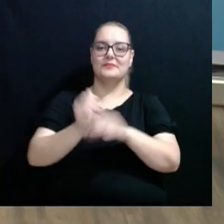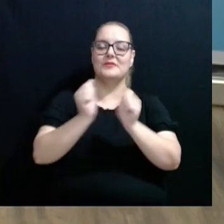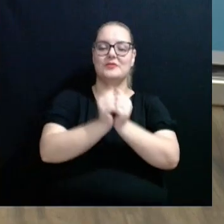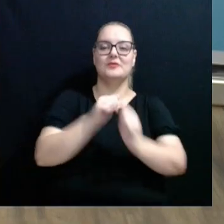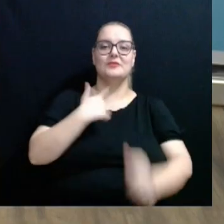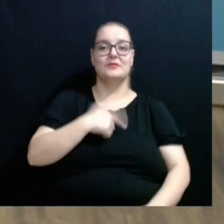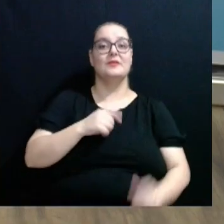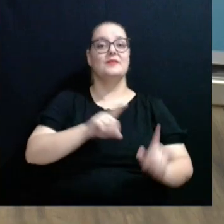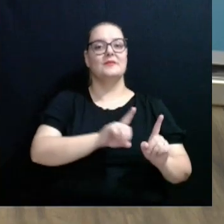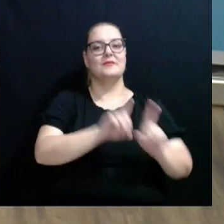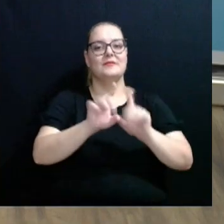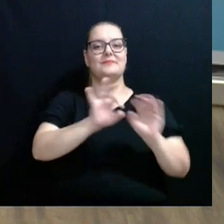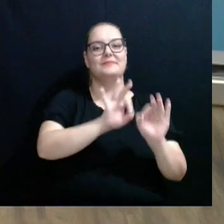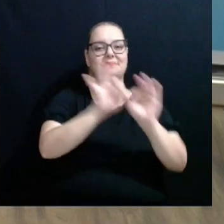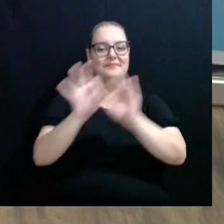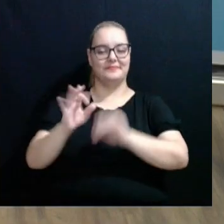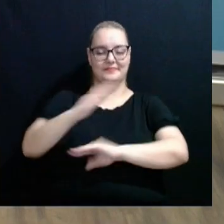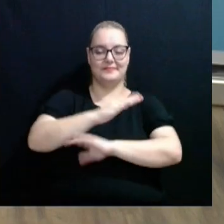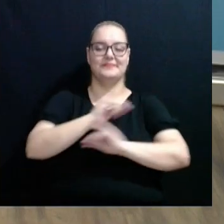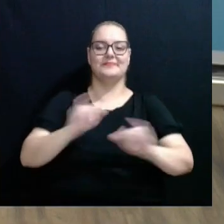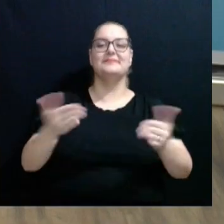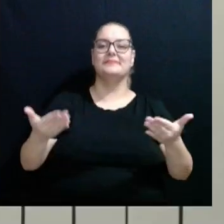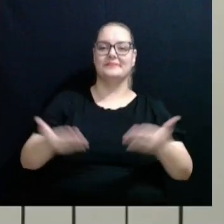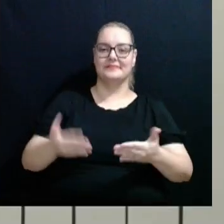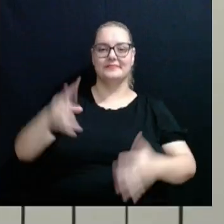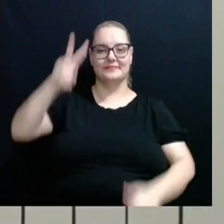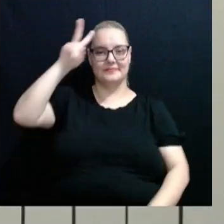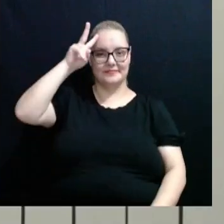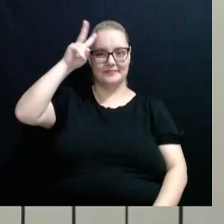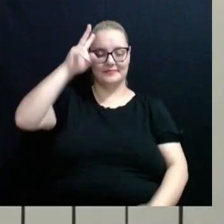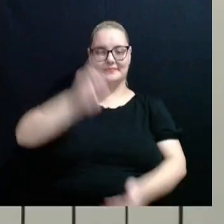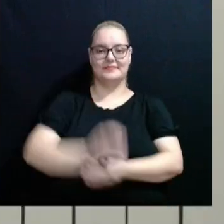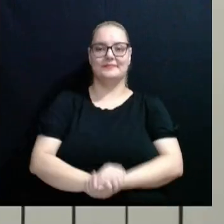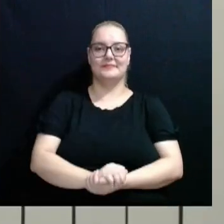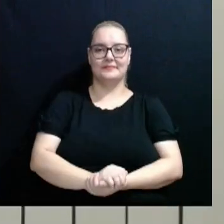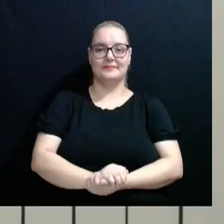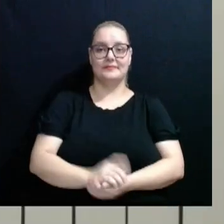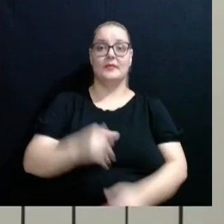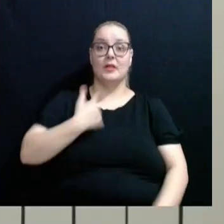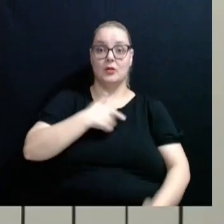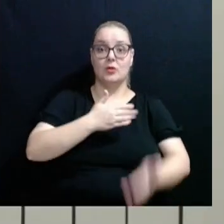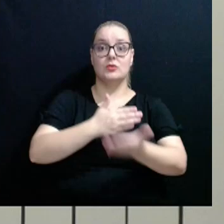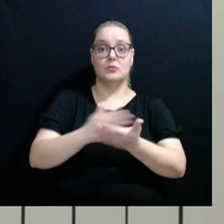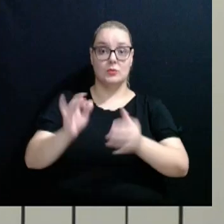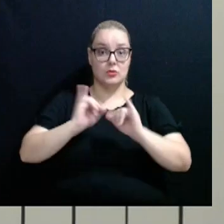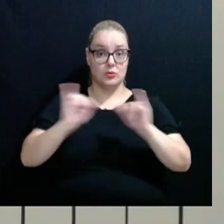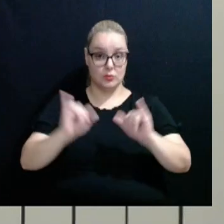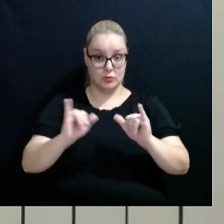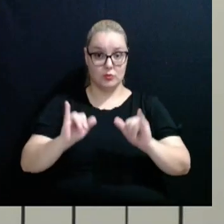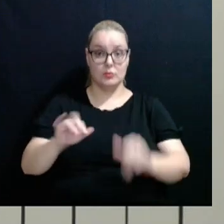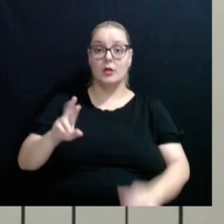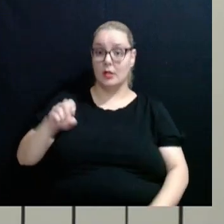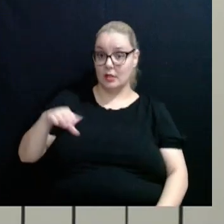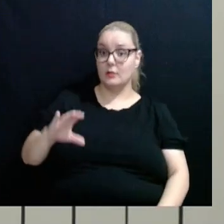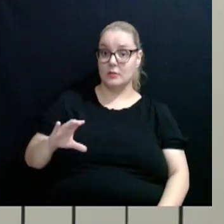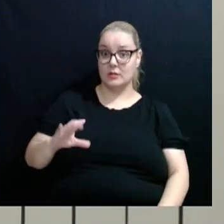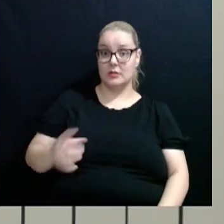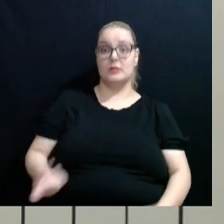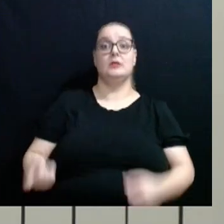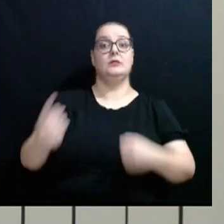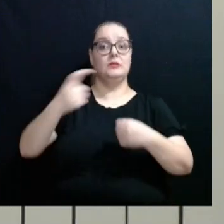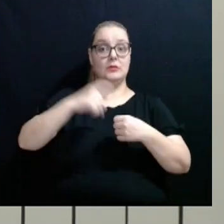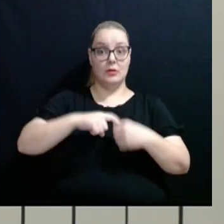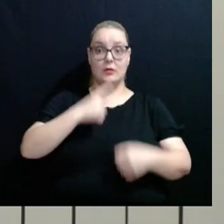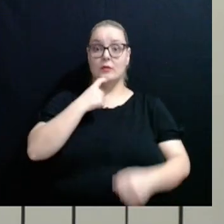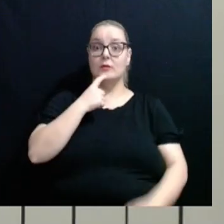no Câmara Notícia desta segunda-feira. E a gente começa com as notícias da metrópole, nessa volta de feriado prolongado.